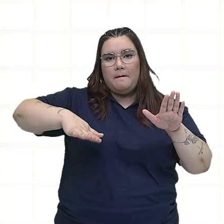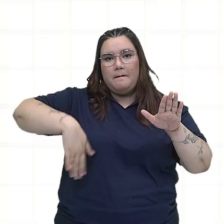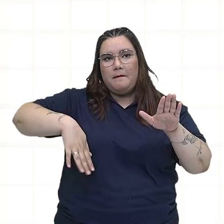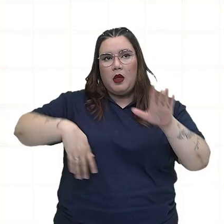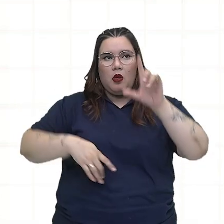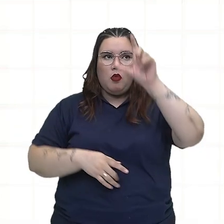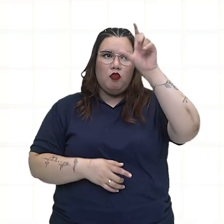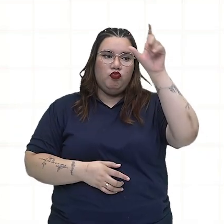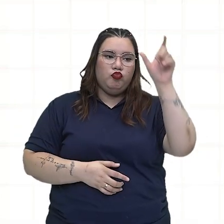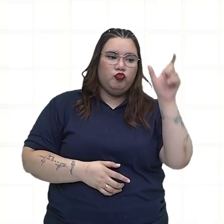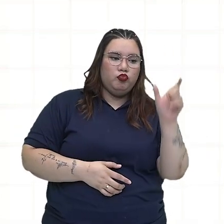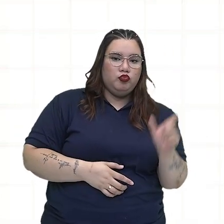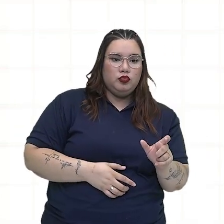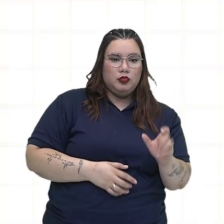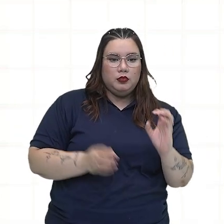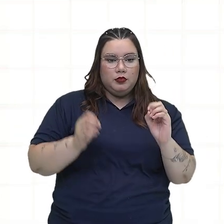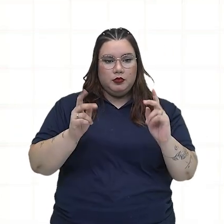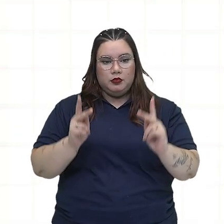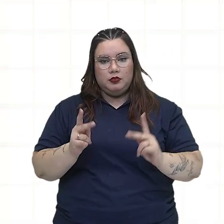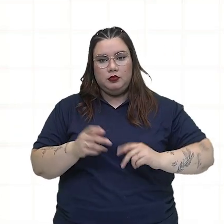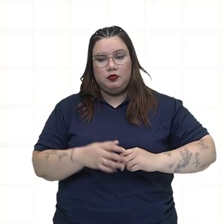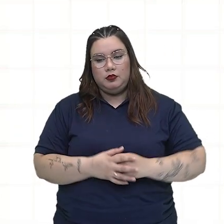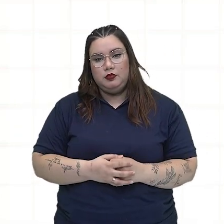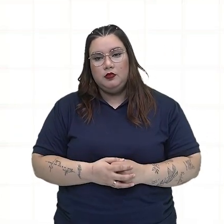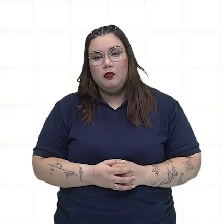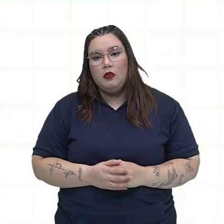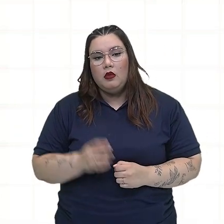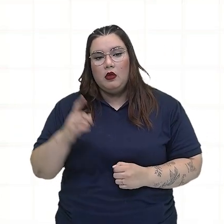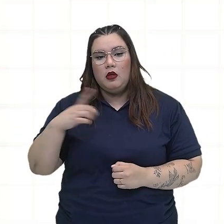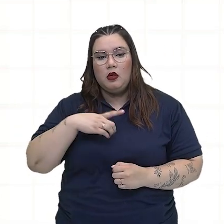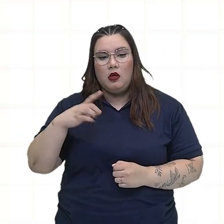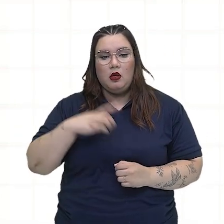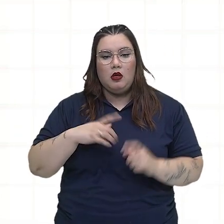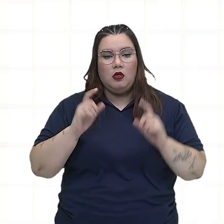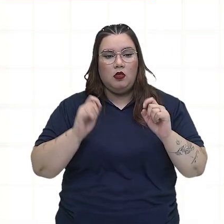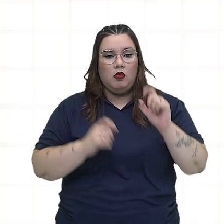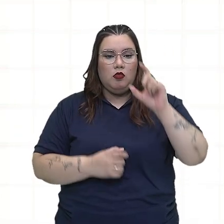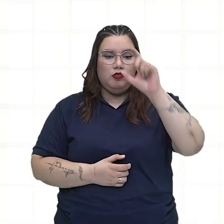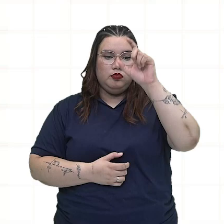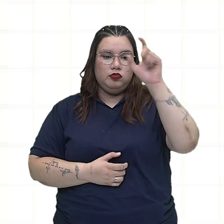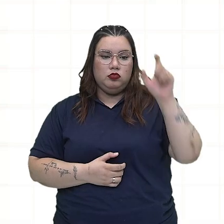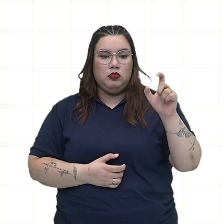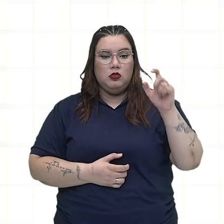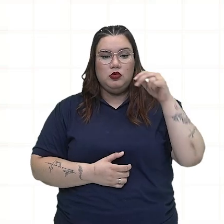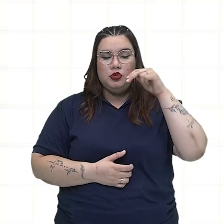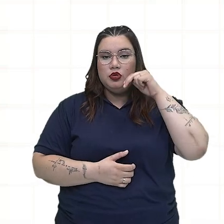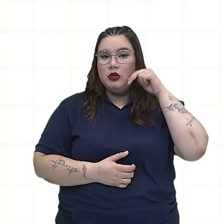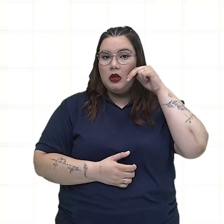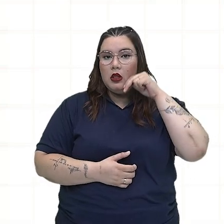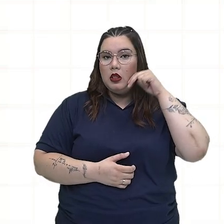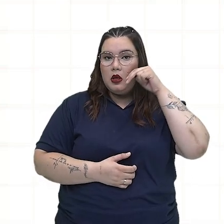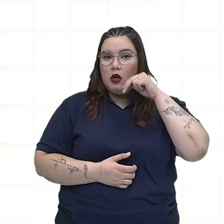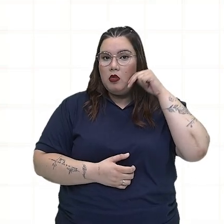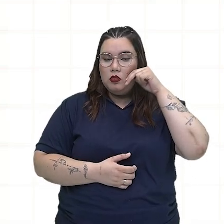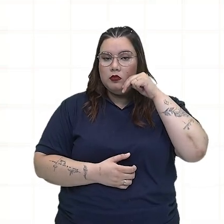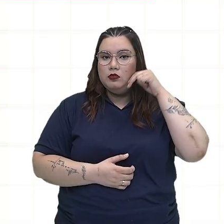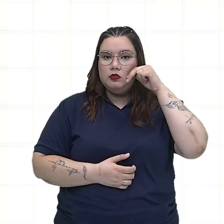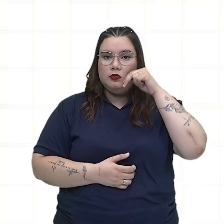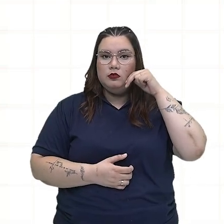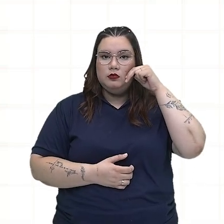a sub-região da Zona da Mata. Ele estende-se em uma faixa